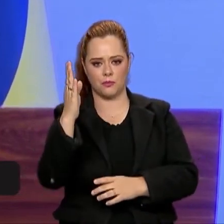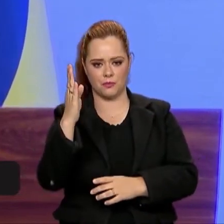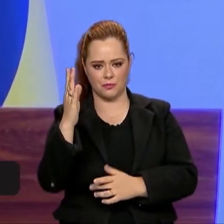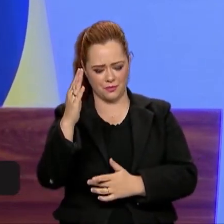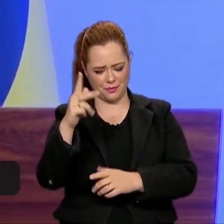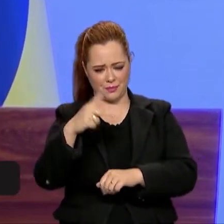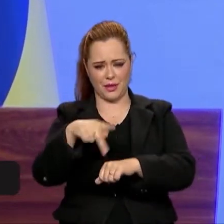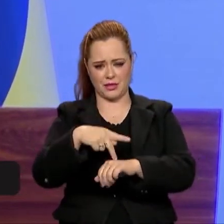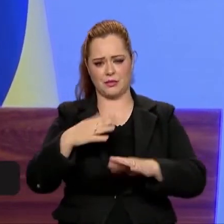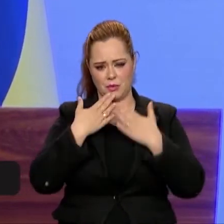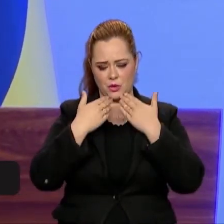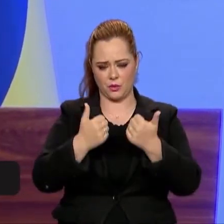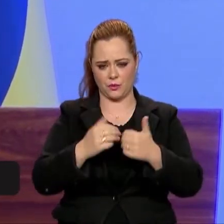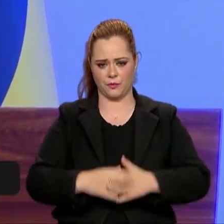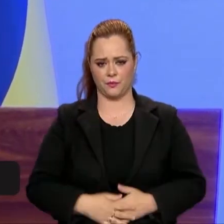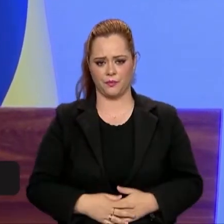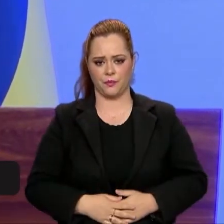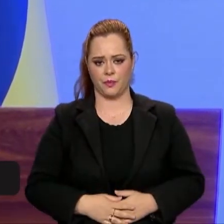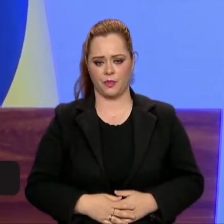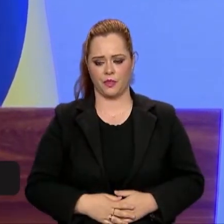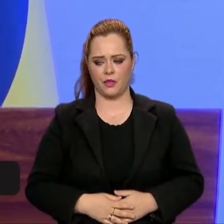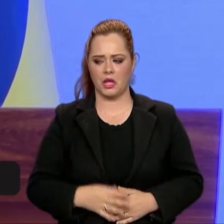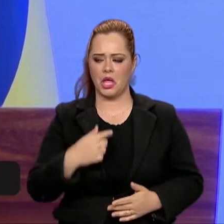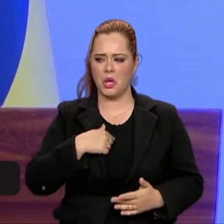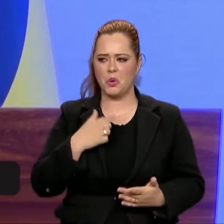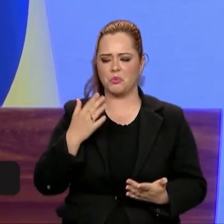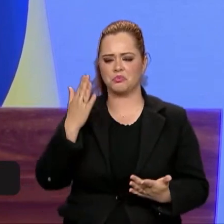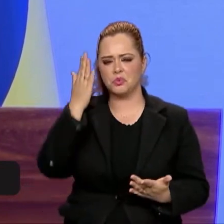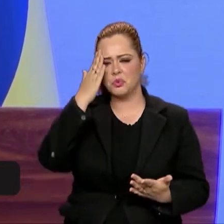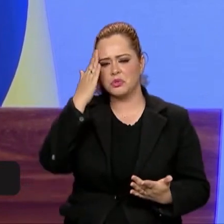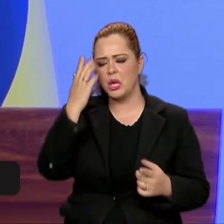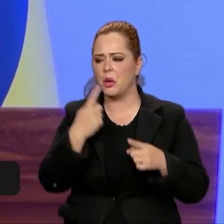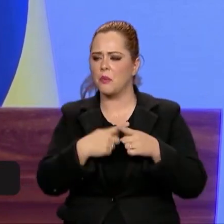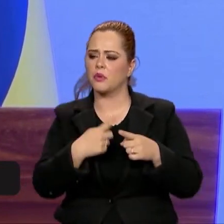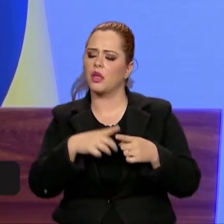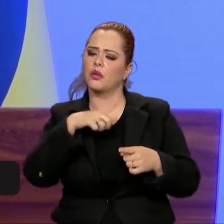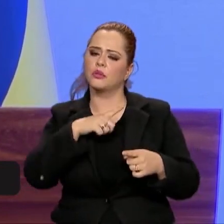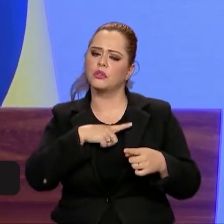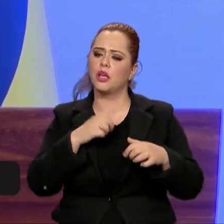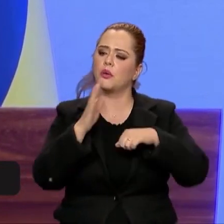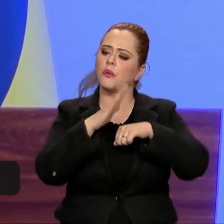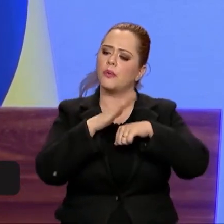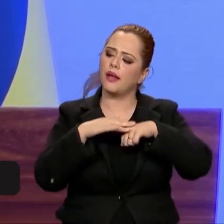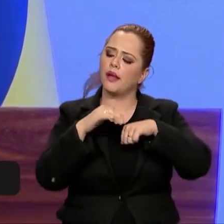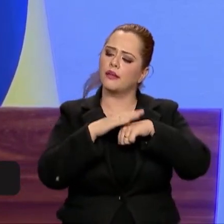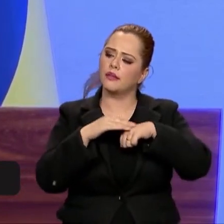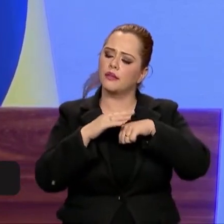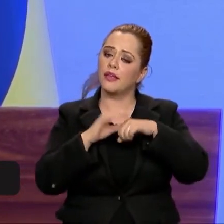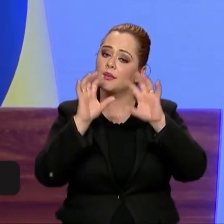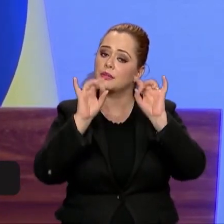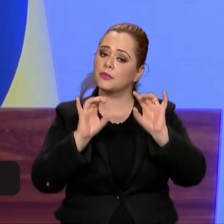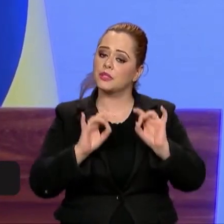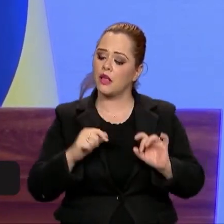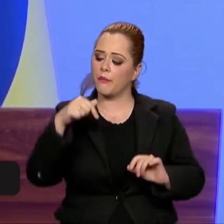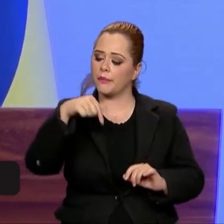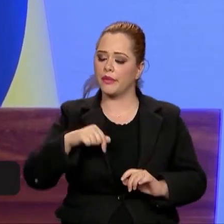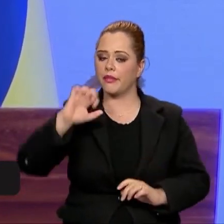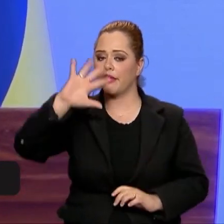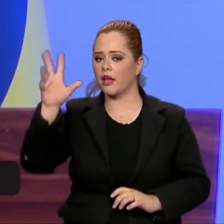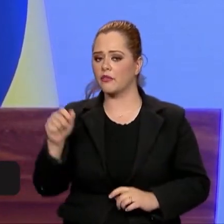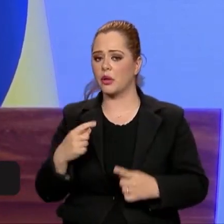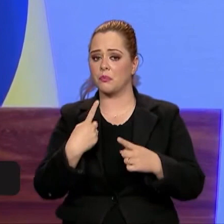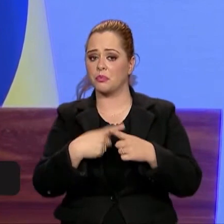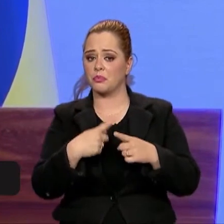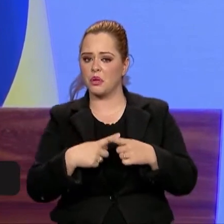Eu não sei porquê, presidente João Lourenço, eu tenho um carinho especial pela África. Porque eu acho